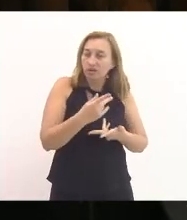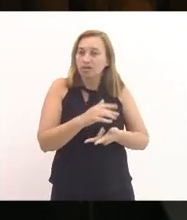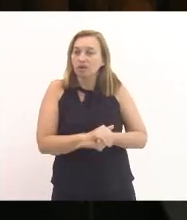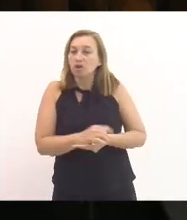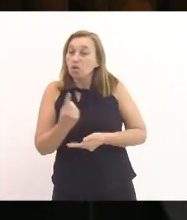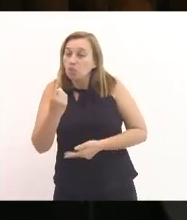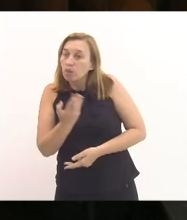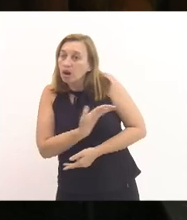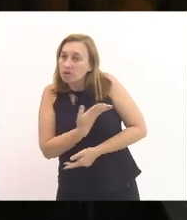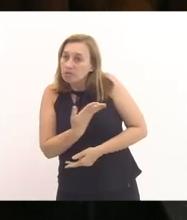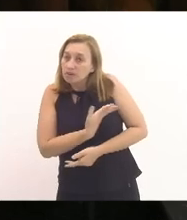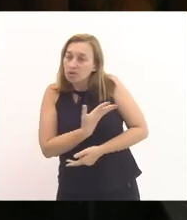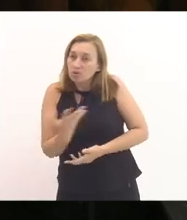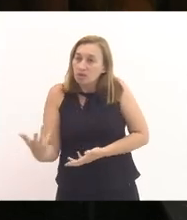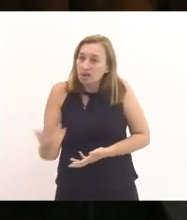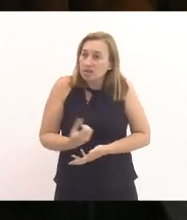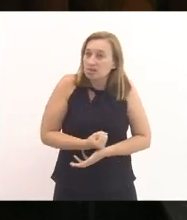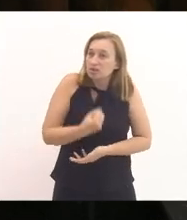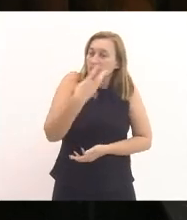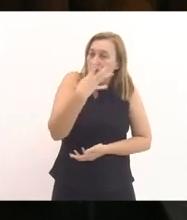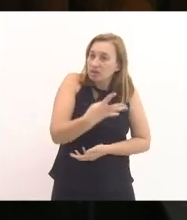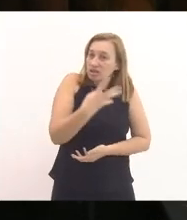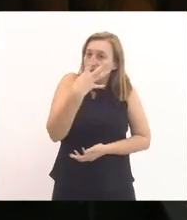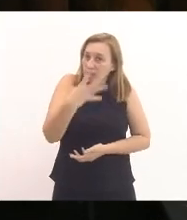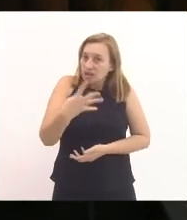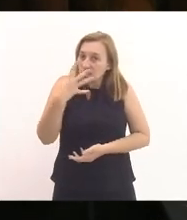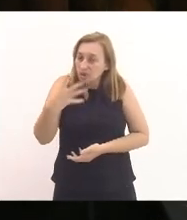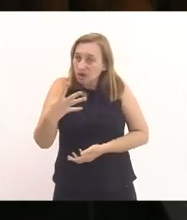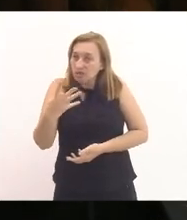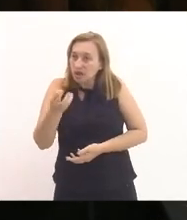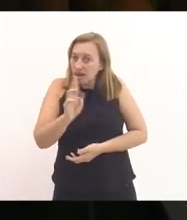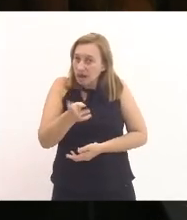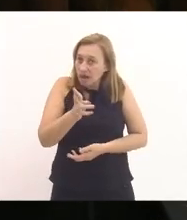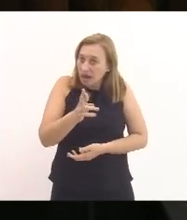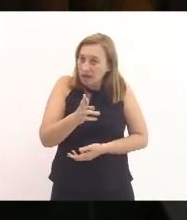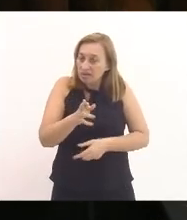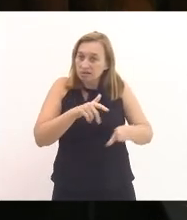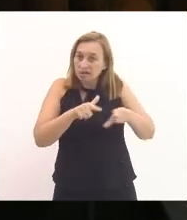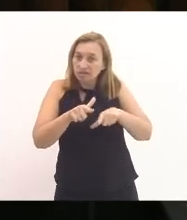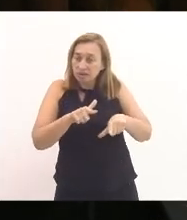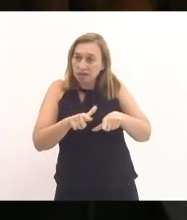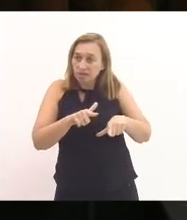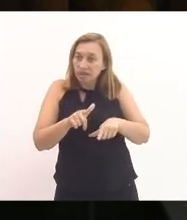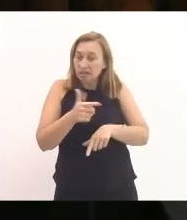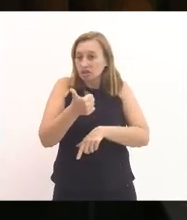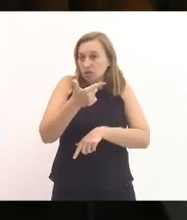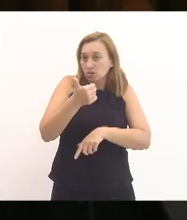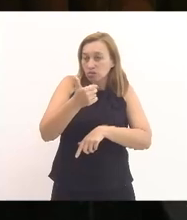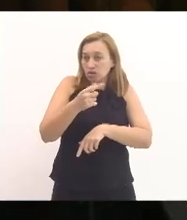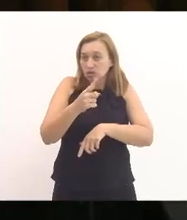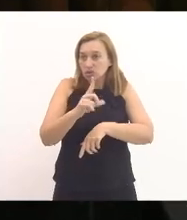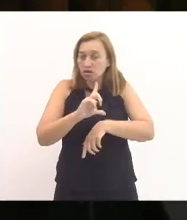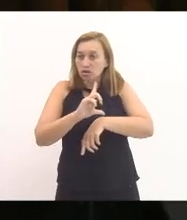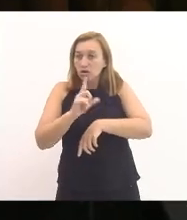é um colega receber 444 reais em regime Nacional de serviço em 12 horas e o outro por ser